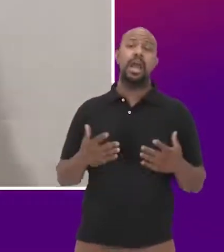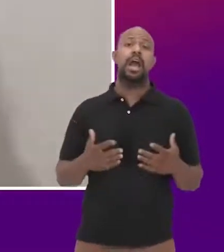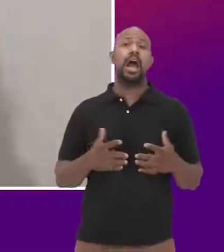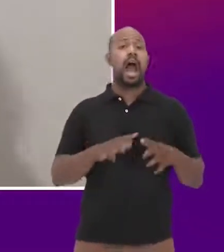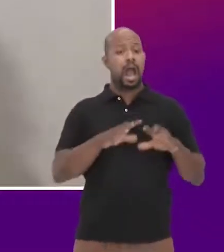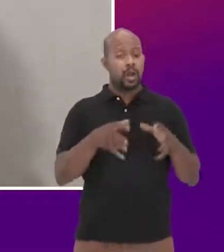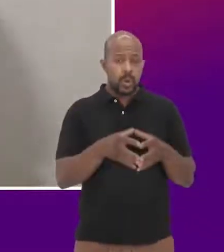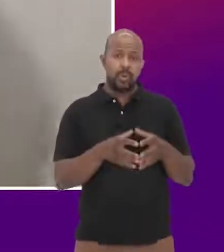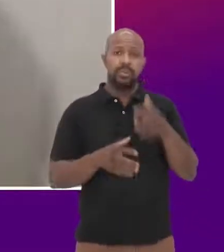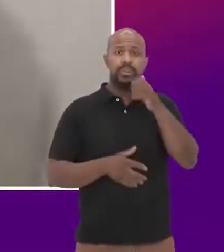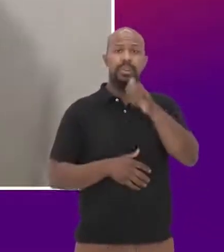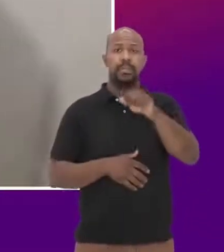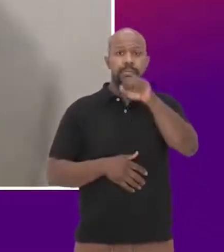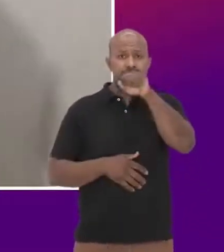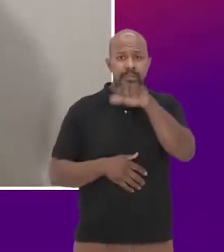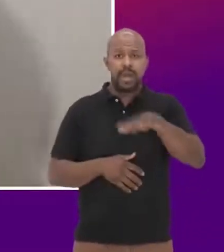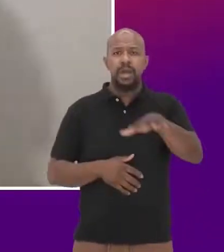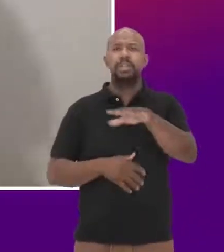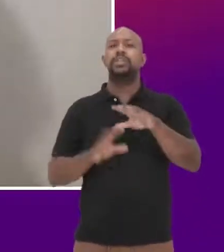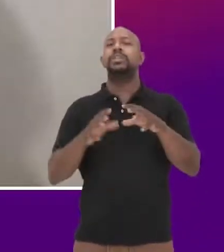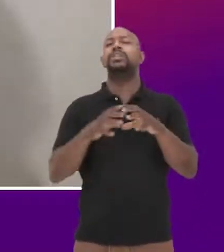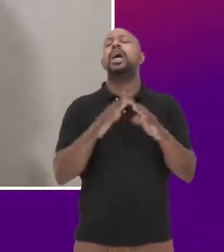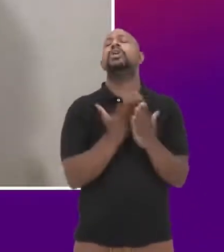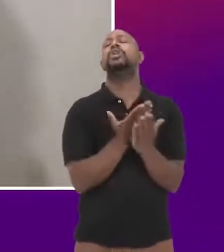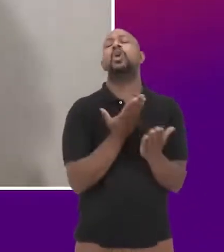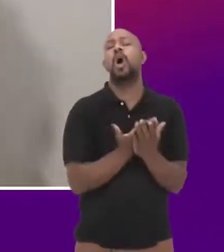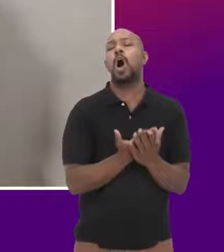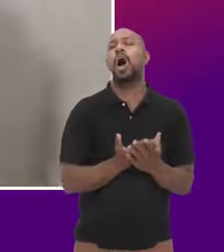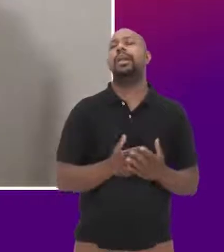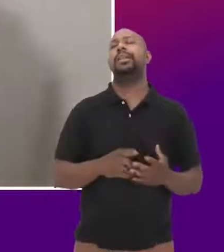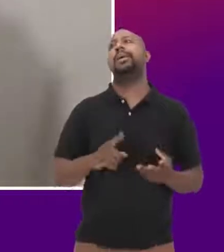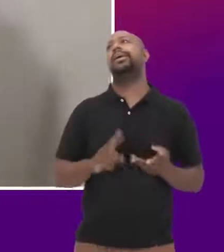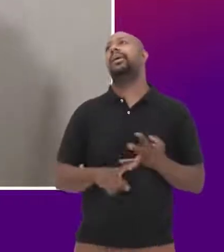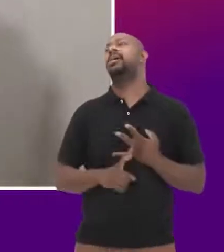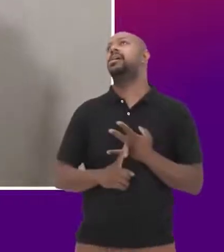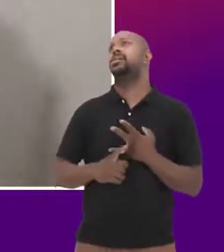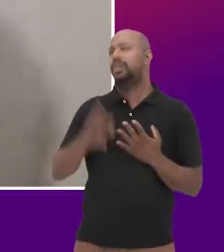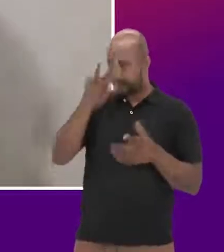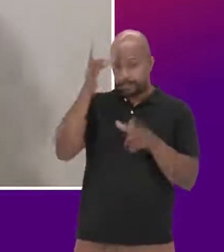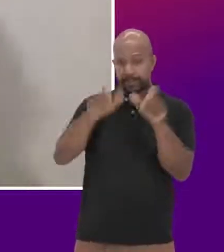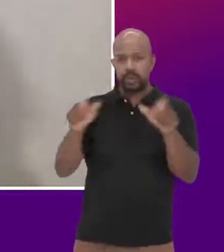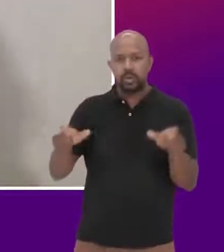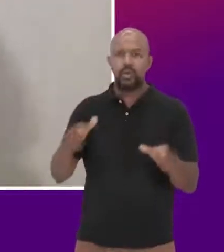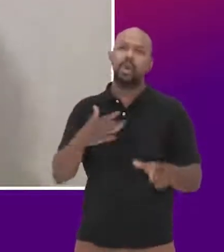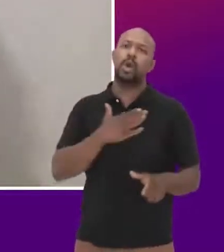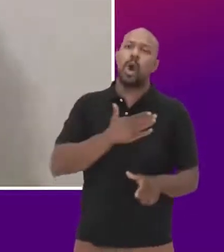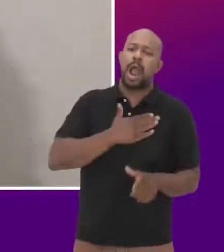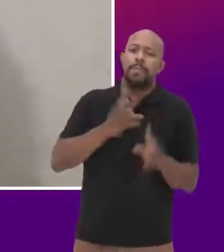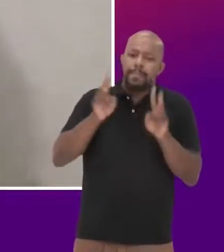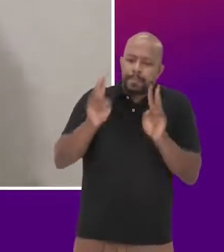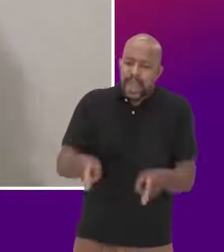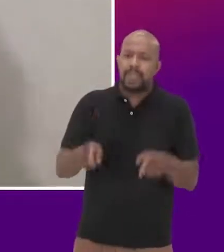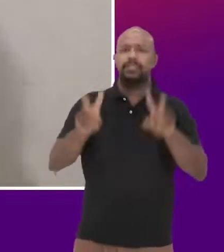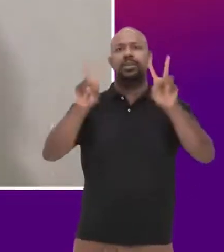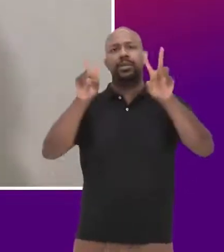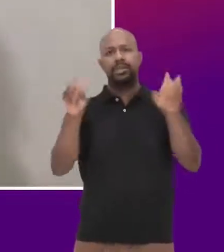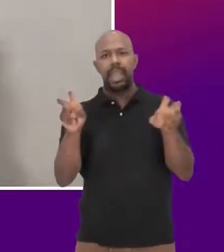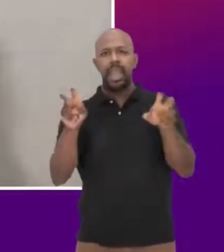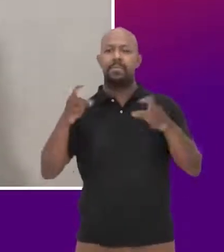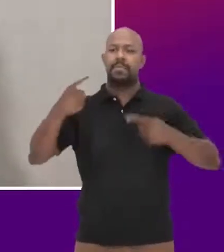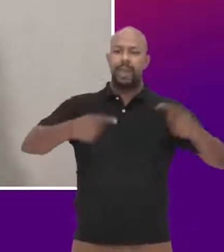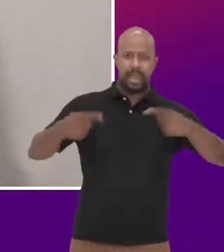há grupos de mães das escolas ou há pessoas que gostam dos mesmos temas